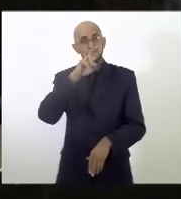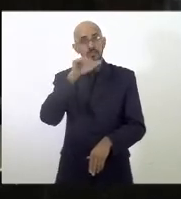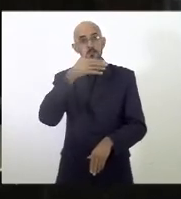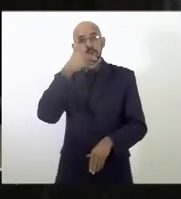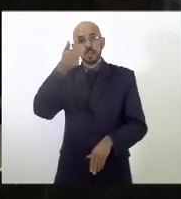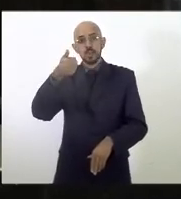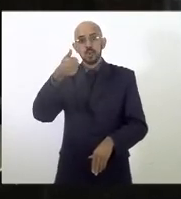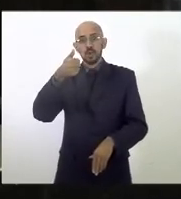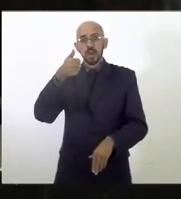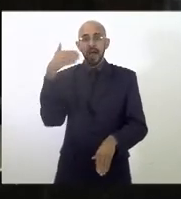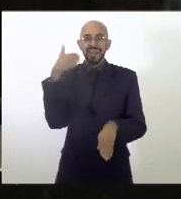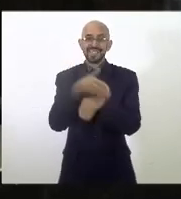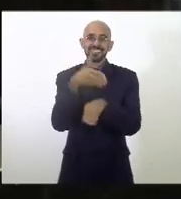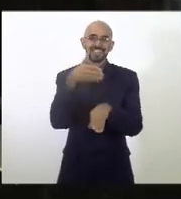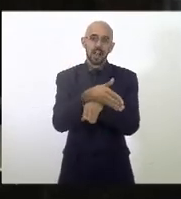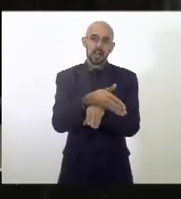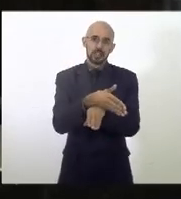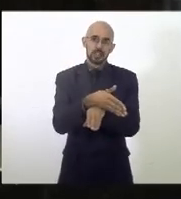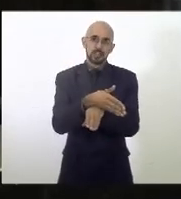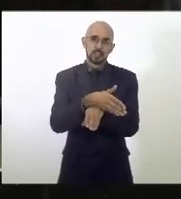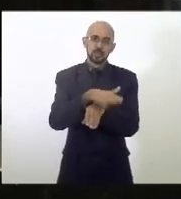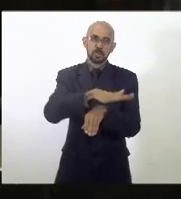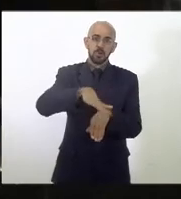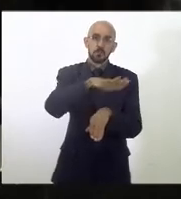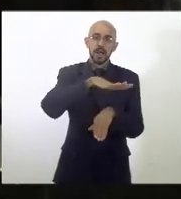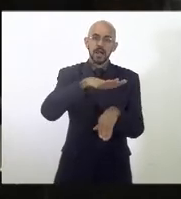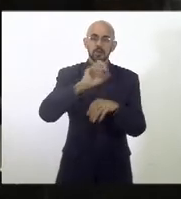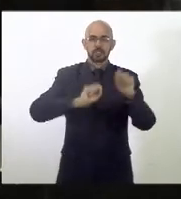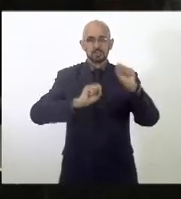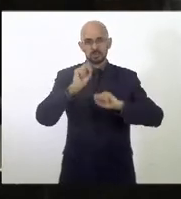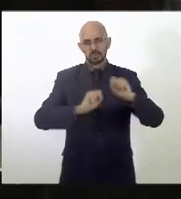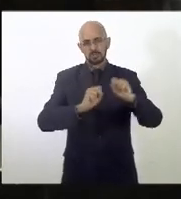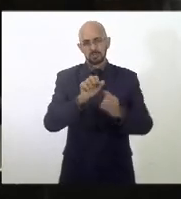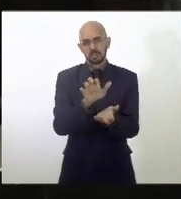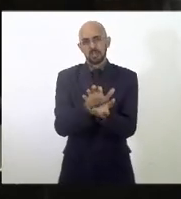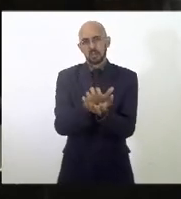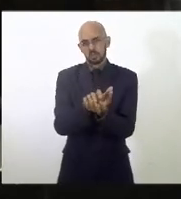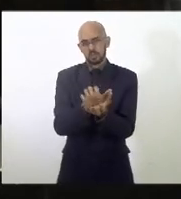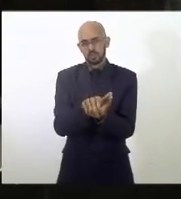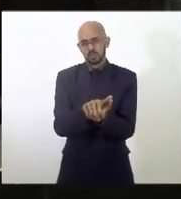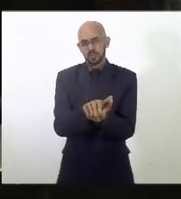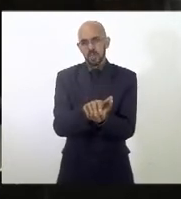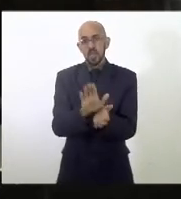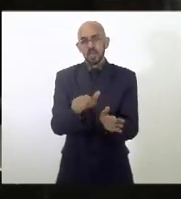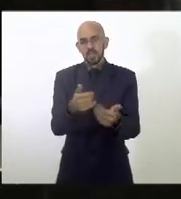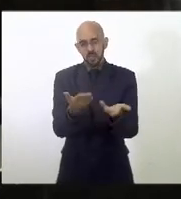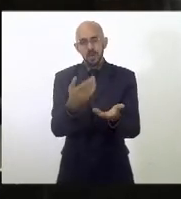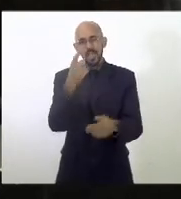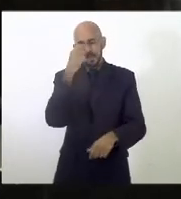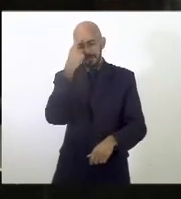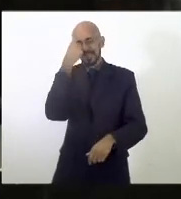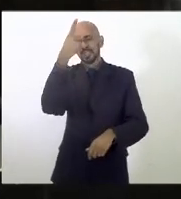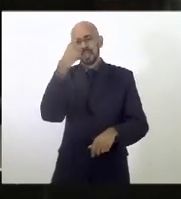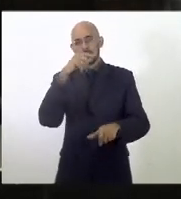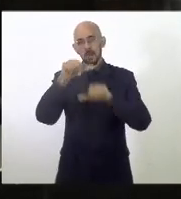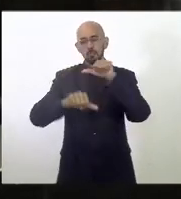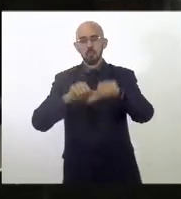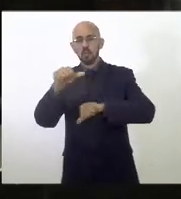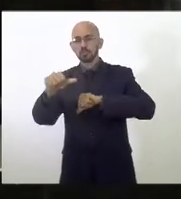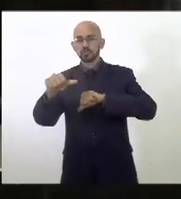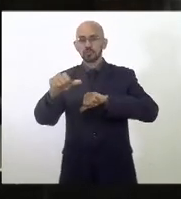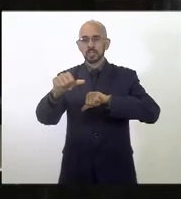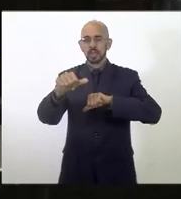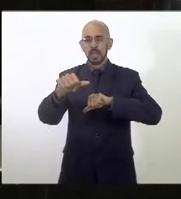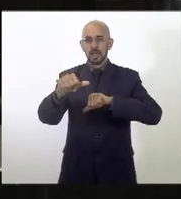entrada do Distrito Industrial. Então, a Reindústria vem para tentar modificar a história do nosso Estado. A gente quer, em parceria com as